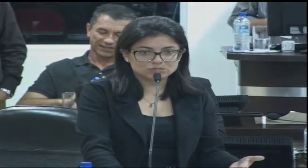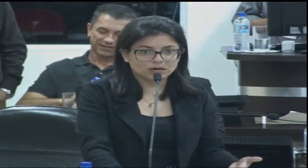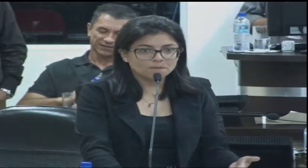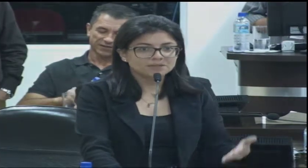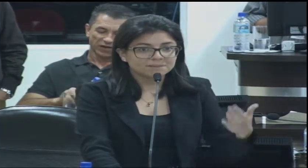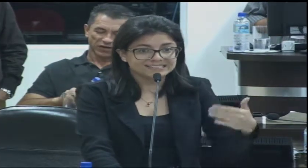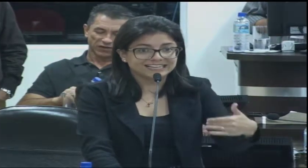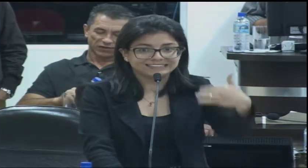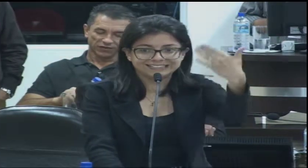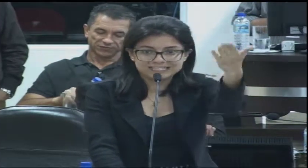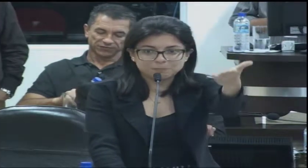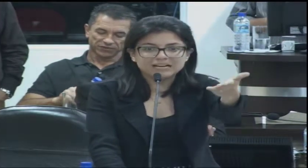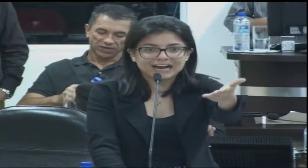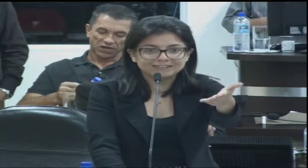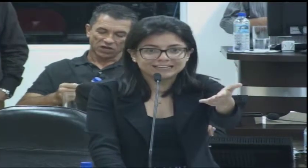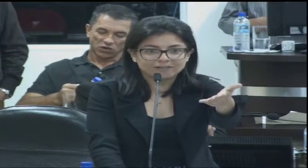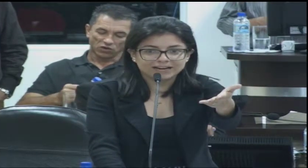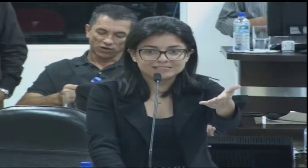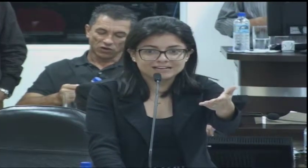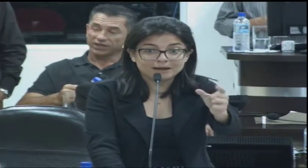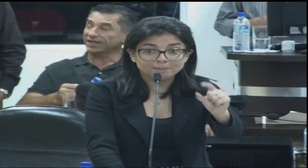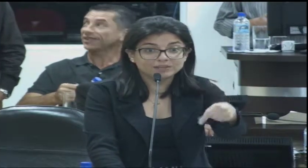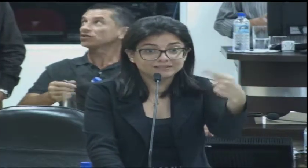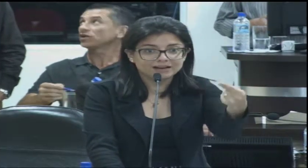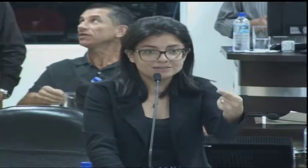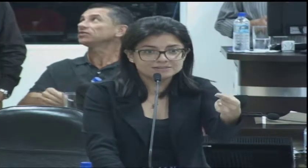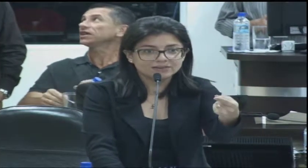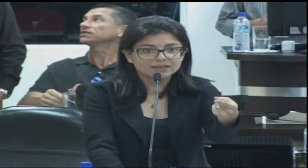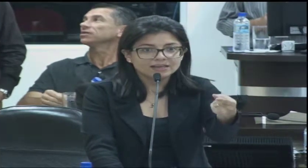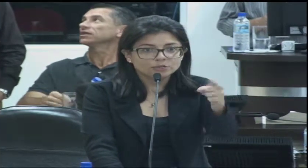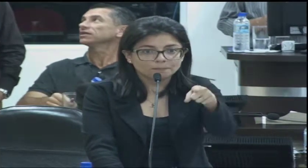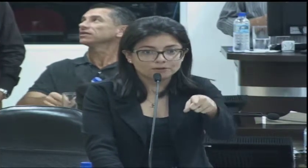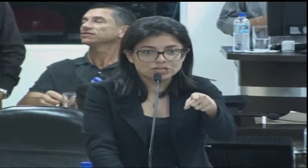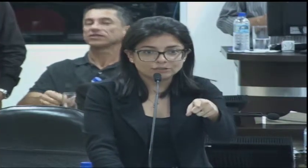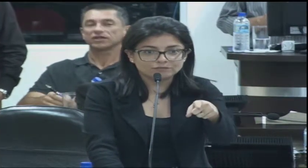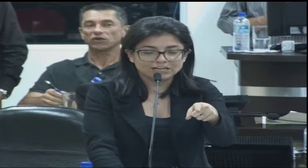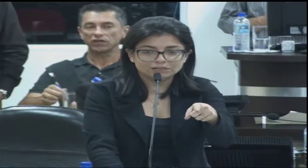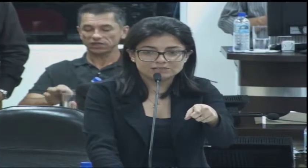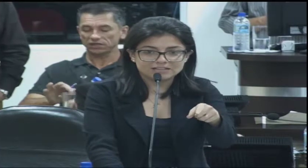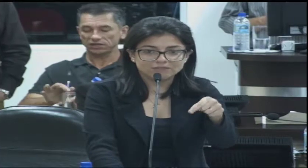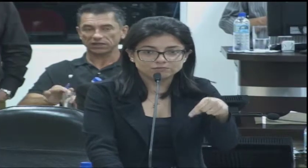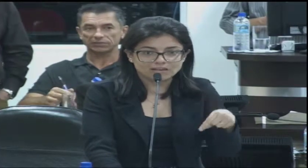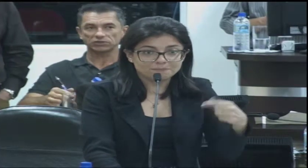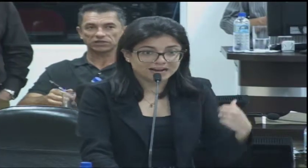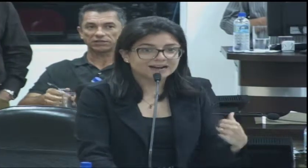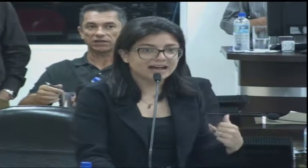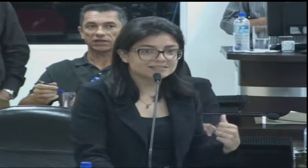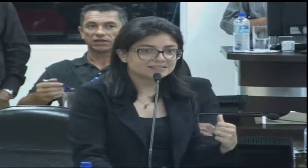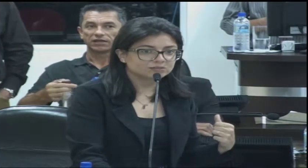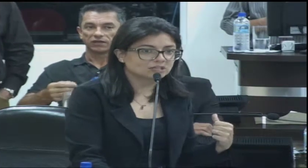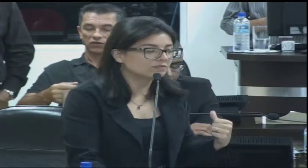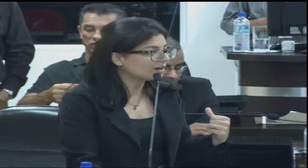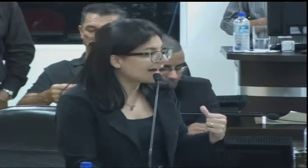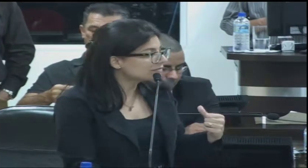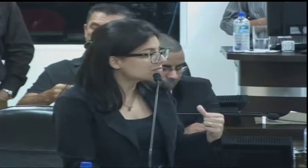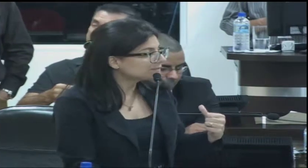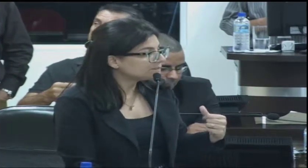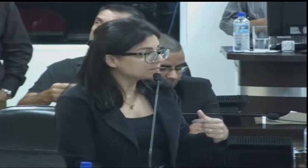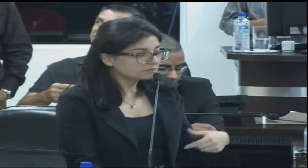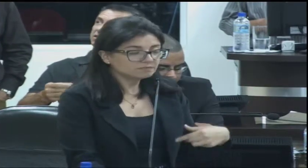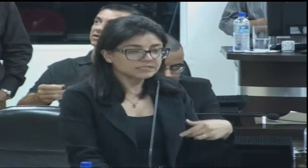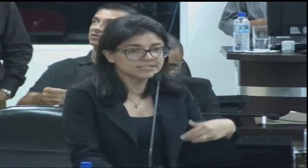da discussão, mas queria até ter explicado naquela ocasião a importância que o projeto do vereador Estevão teve para a classe dos